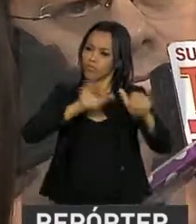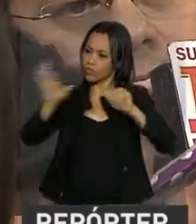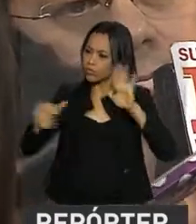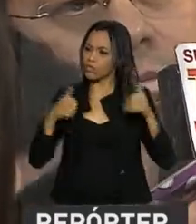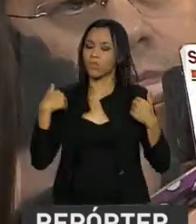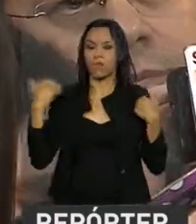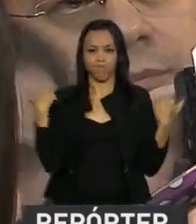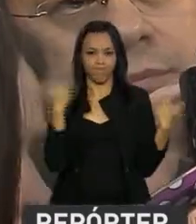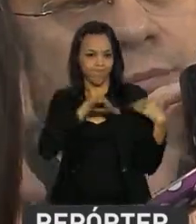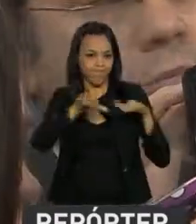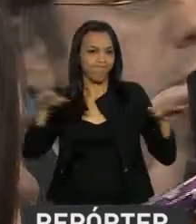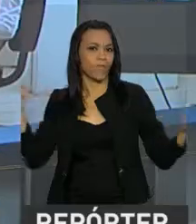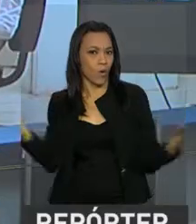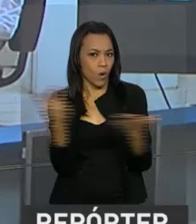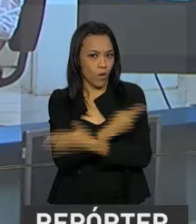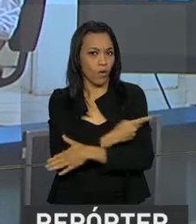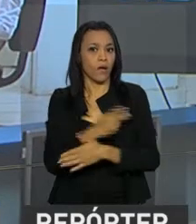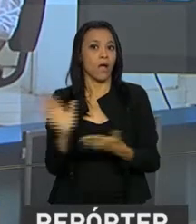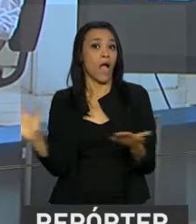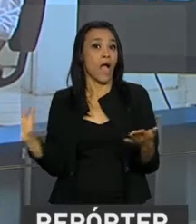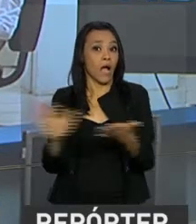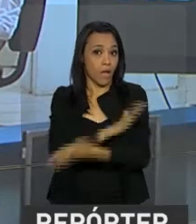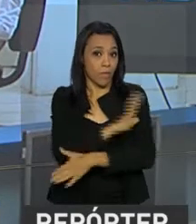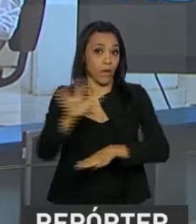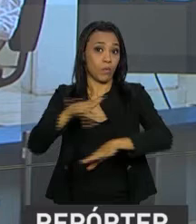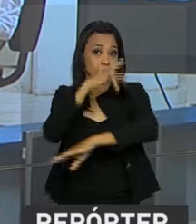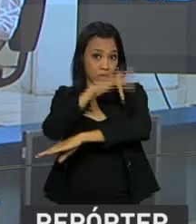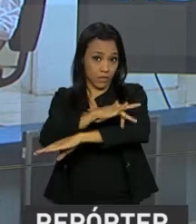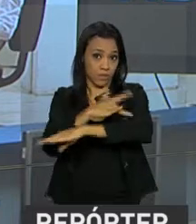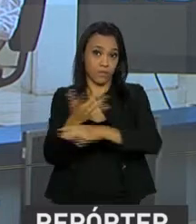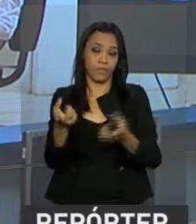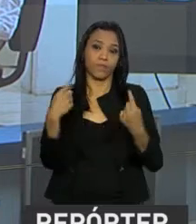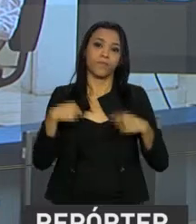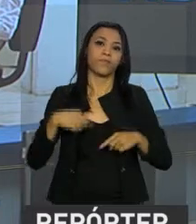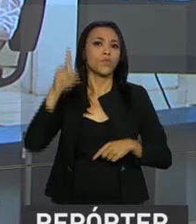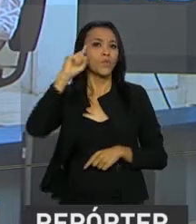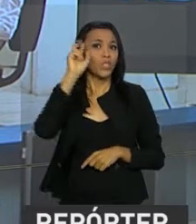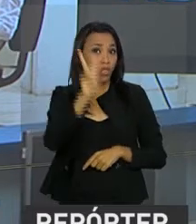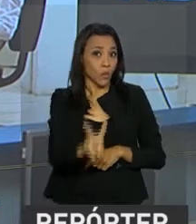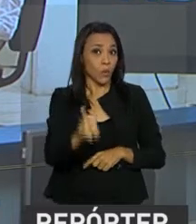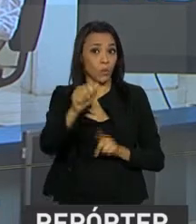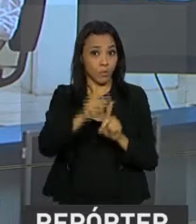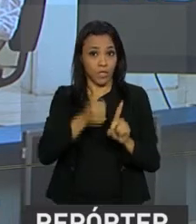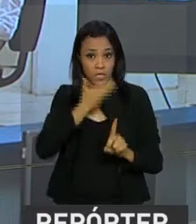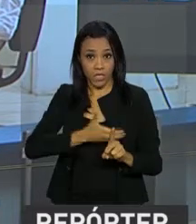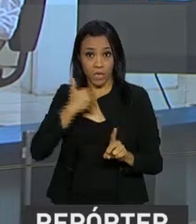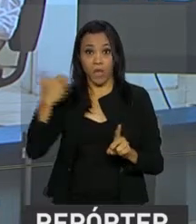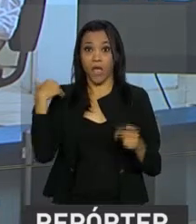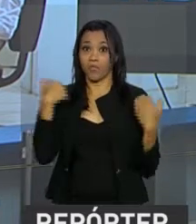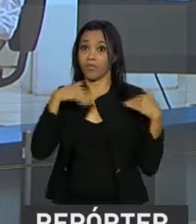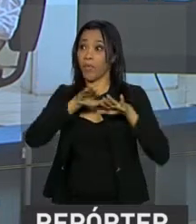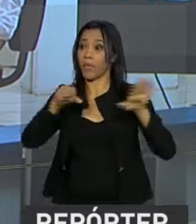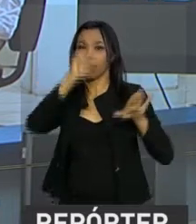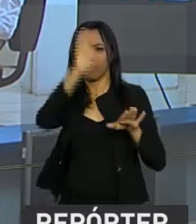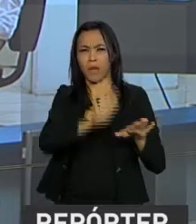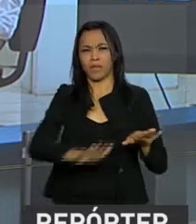ajudar a combater o mosquito. No dia 2 de dezembro será a mobilização nacional contra